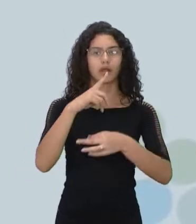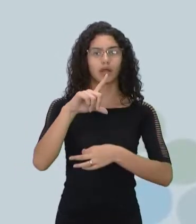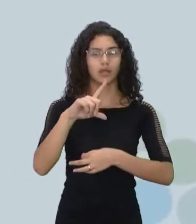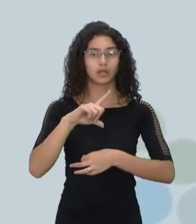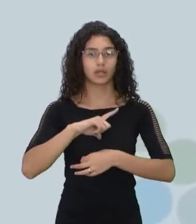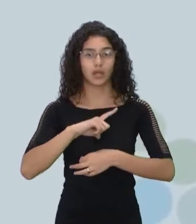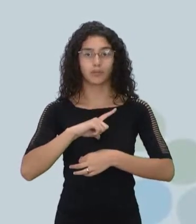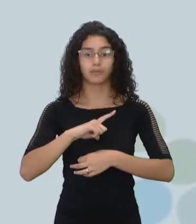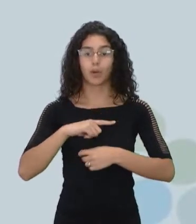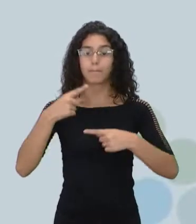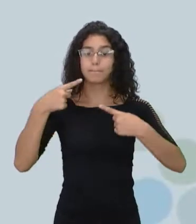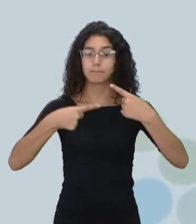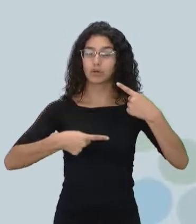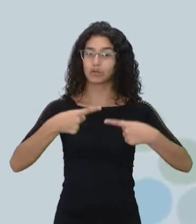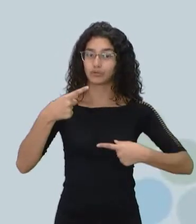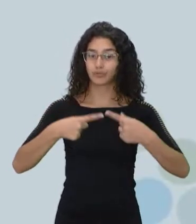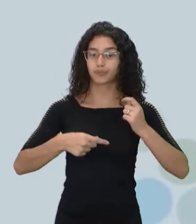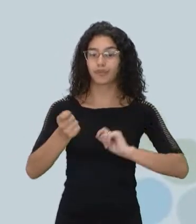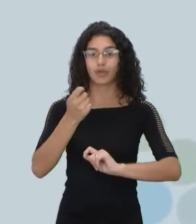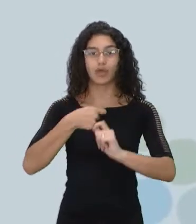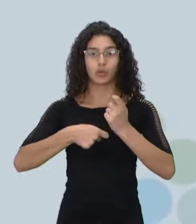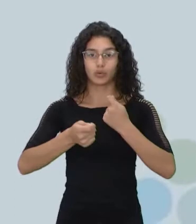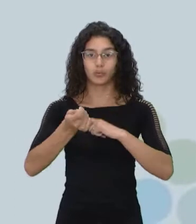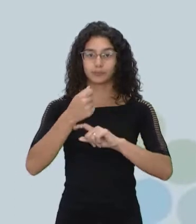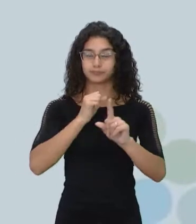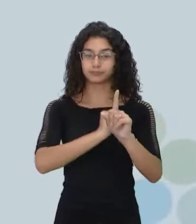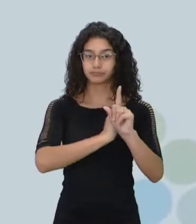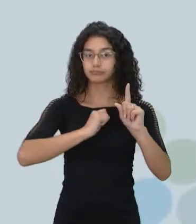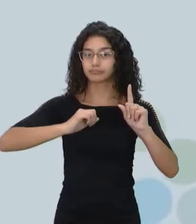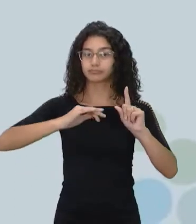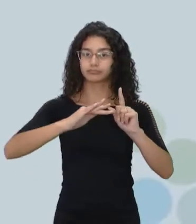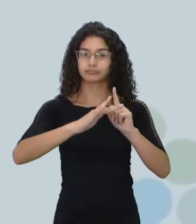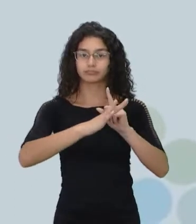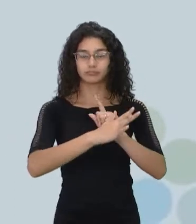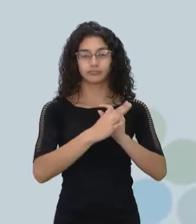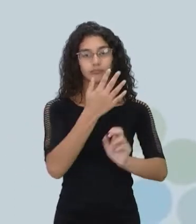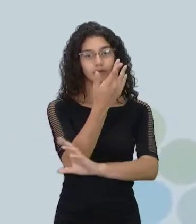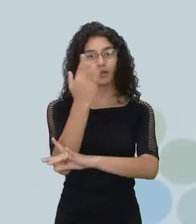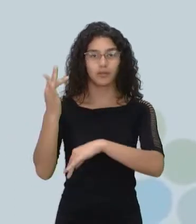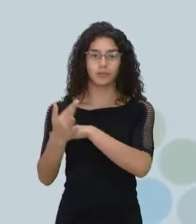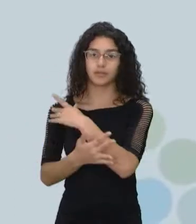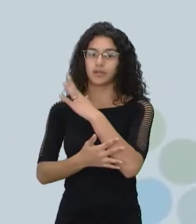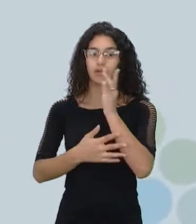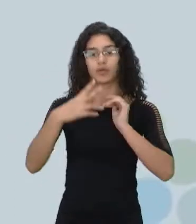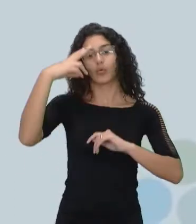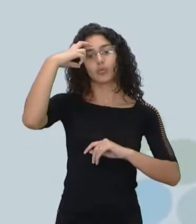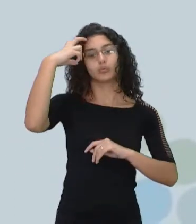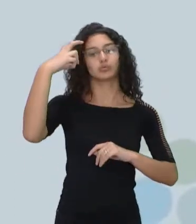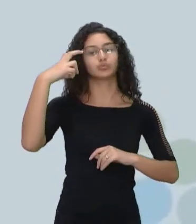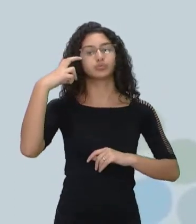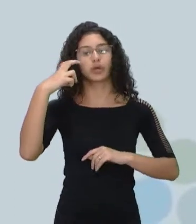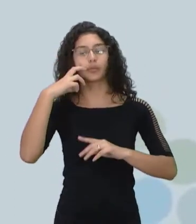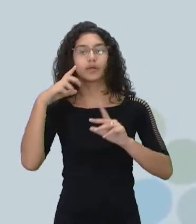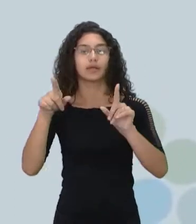a processos políticos, econômicos, sociais, ambientais, culturais